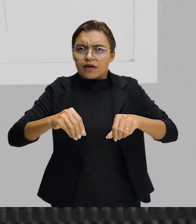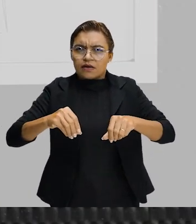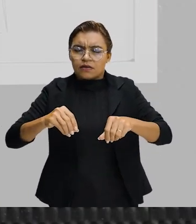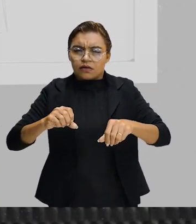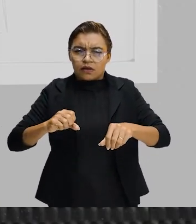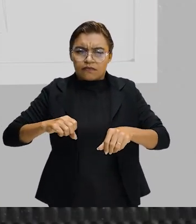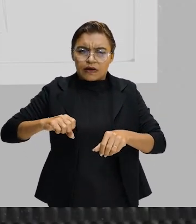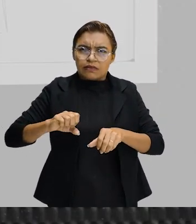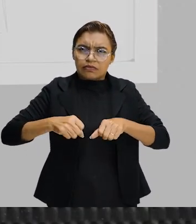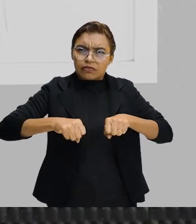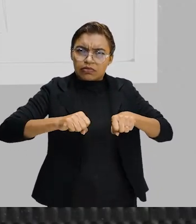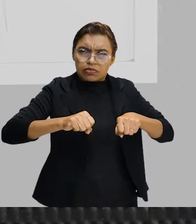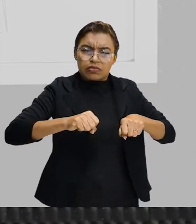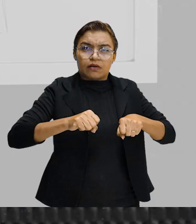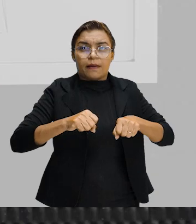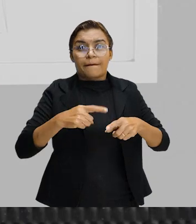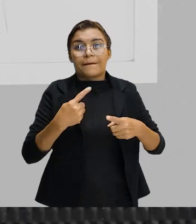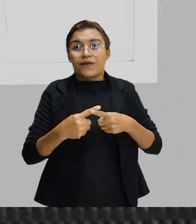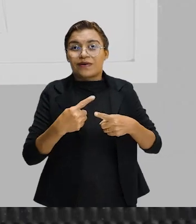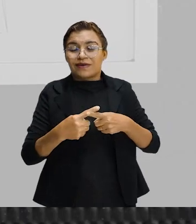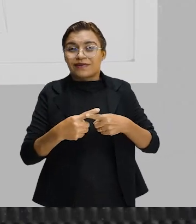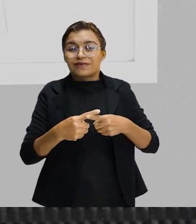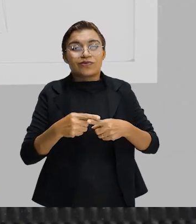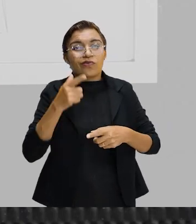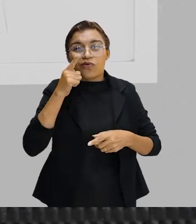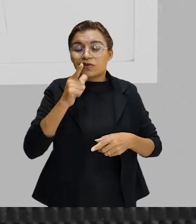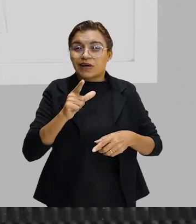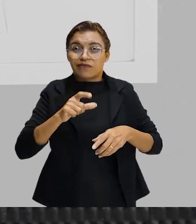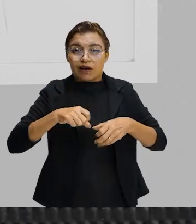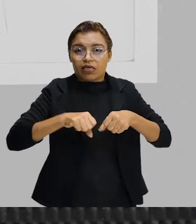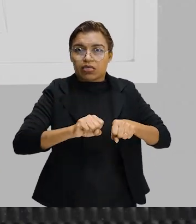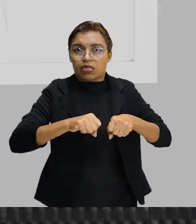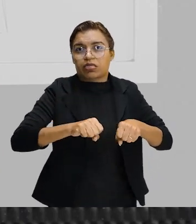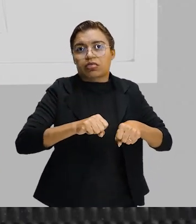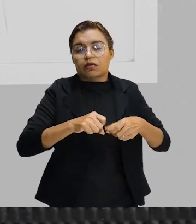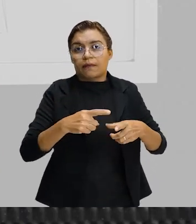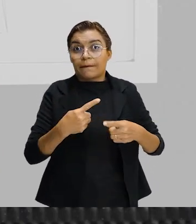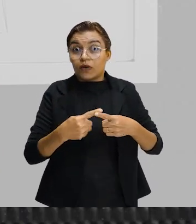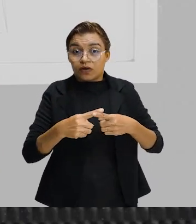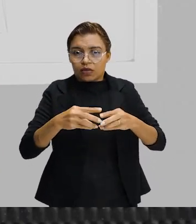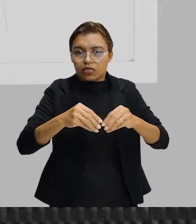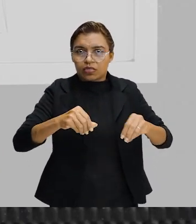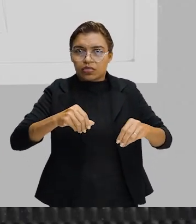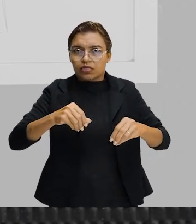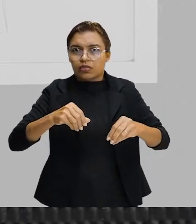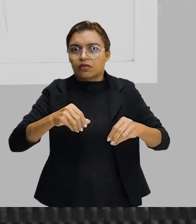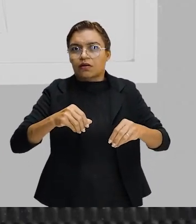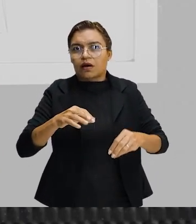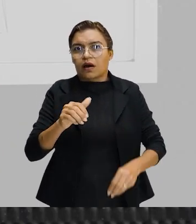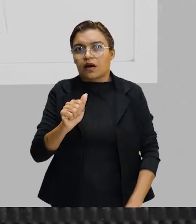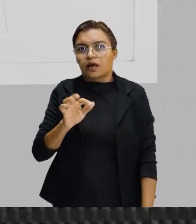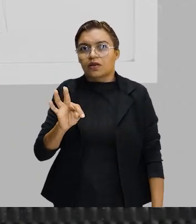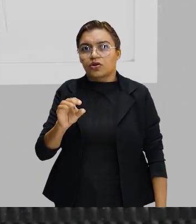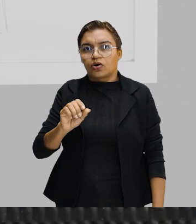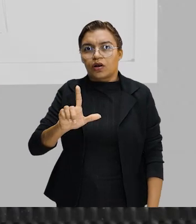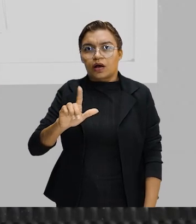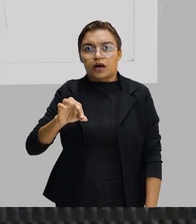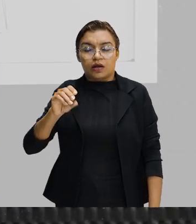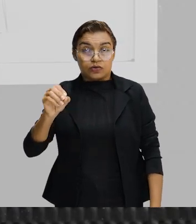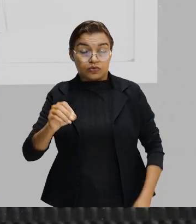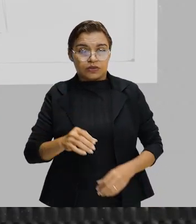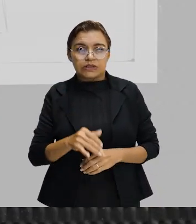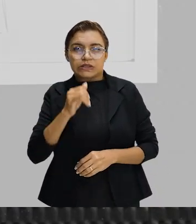quê? Porque eu tenho a concentração de força em apenas uma quantidade de área muito pequena. No caso de um trator,